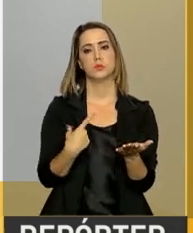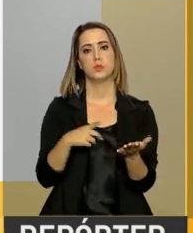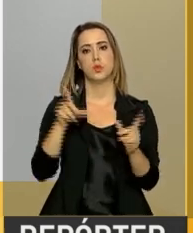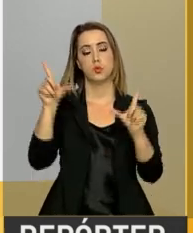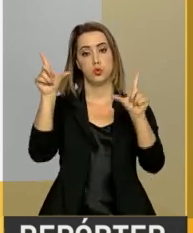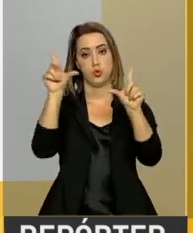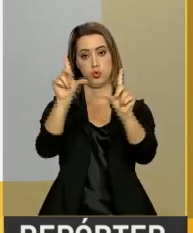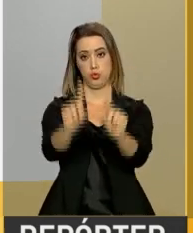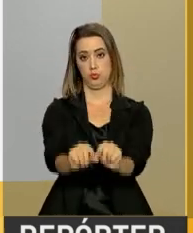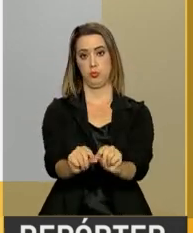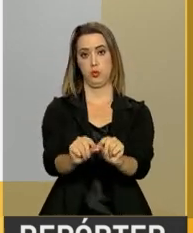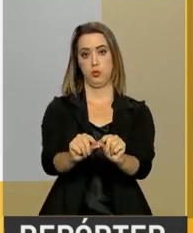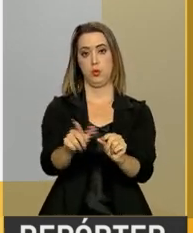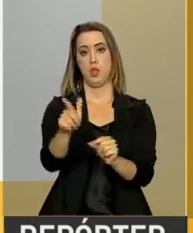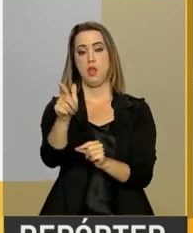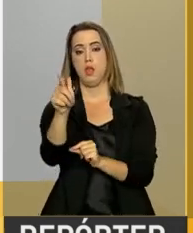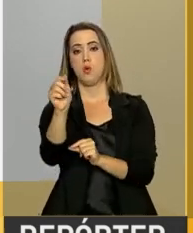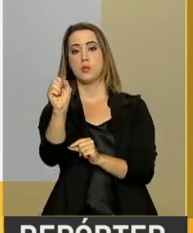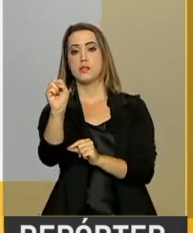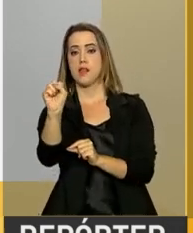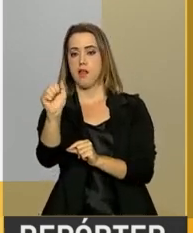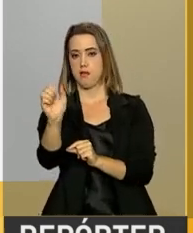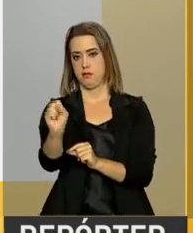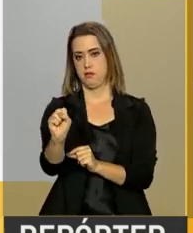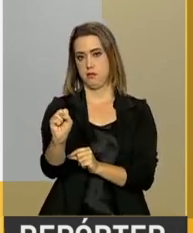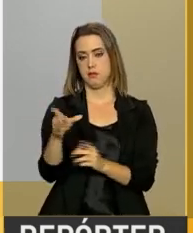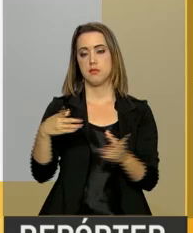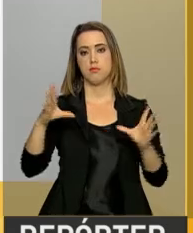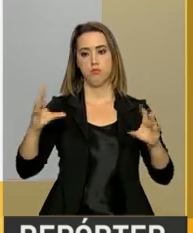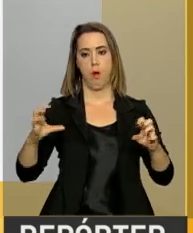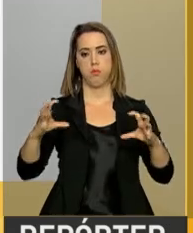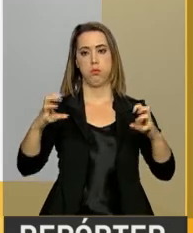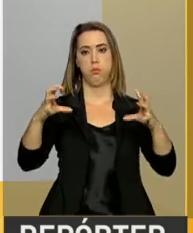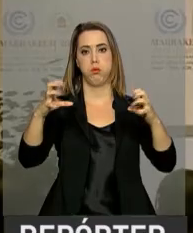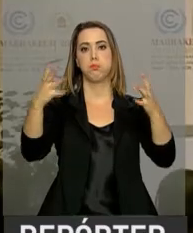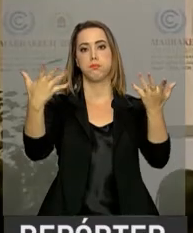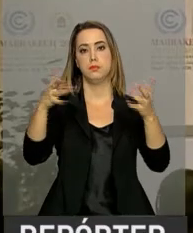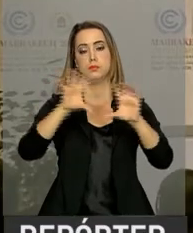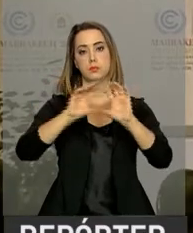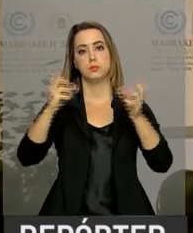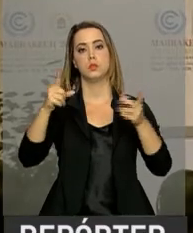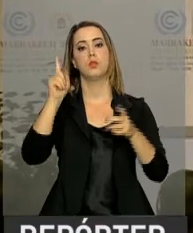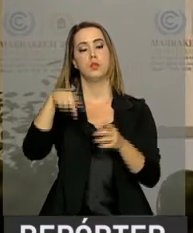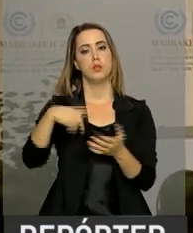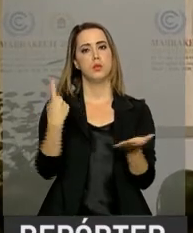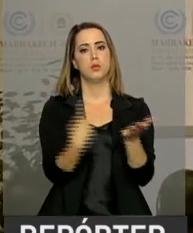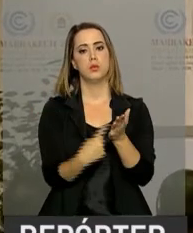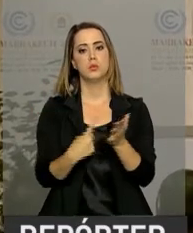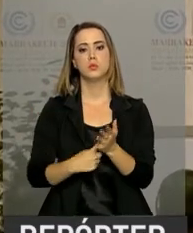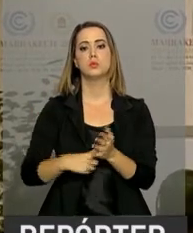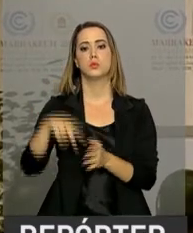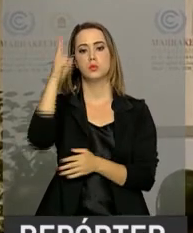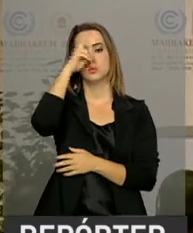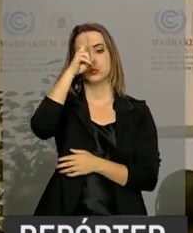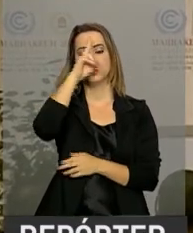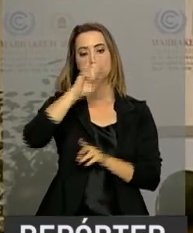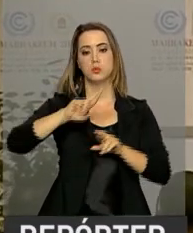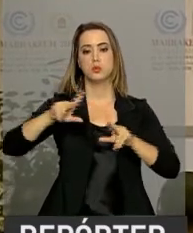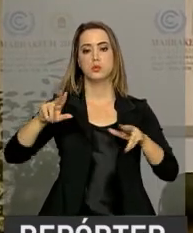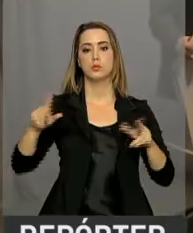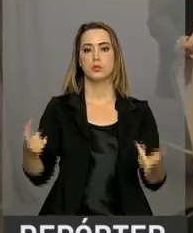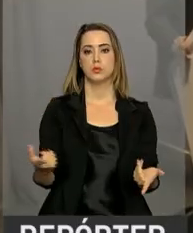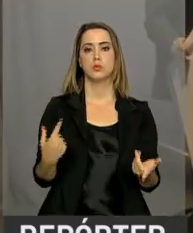suas emissões de gases do efeito estufa. Portanto, é um acordo histórico, vai fazer com que se mude o paradigma